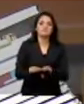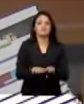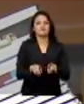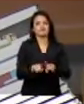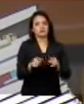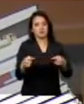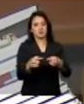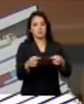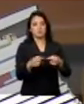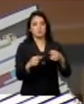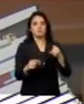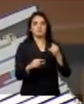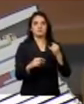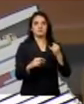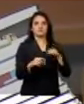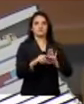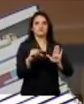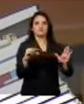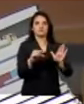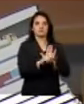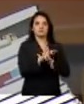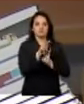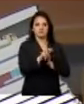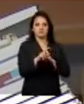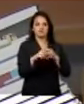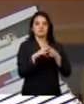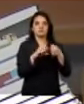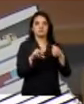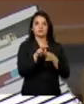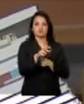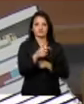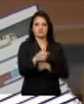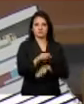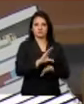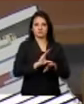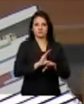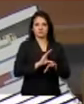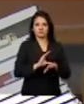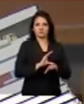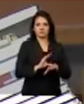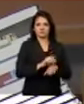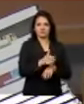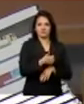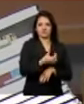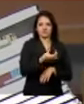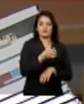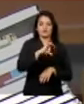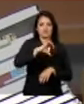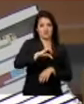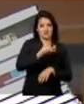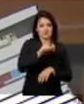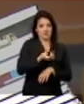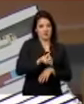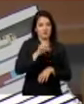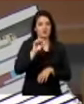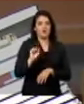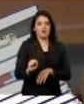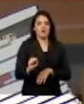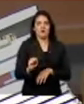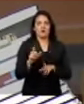5º, 57 da Constituição de 1968. Conforme assevera,